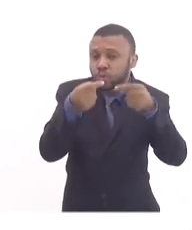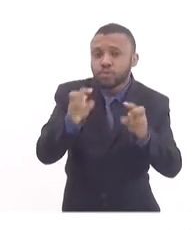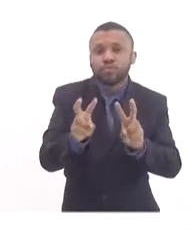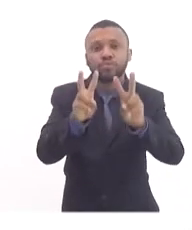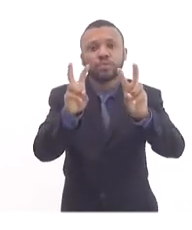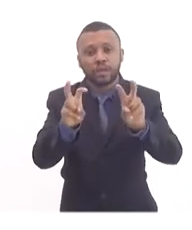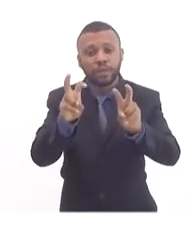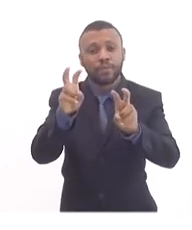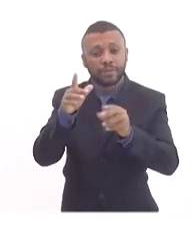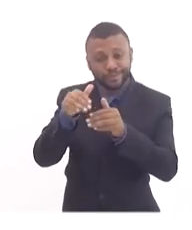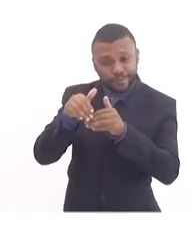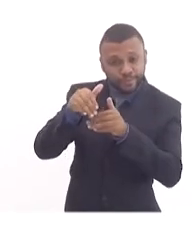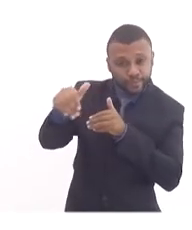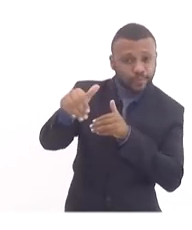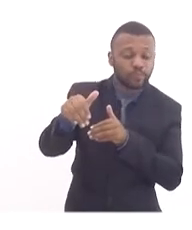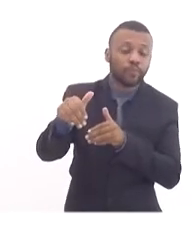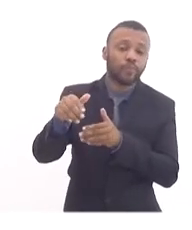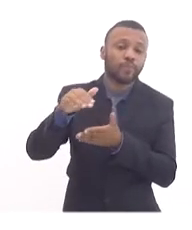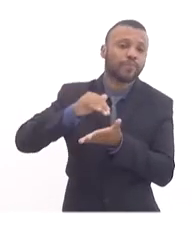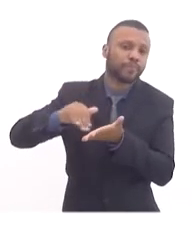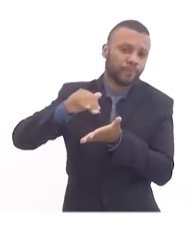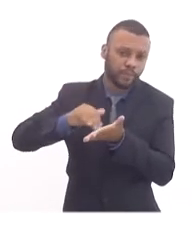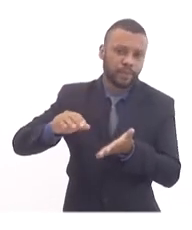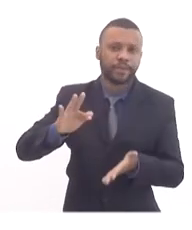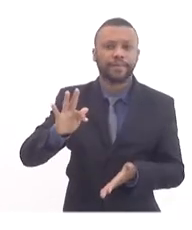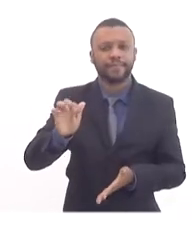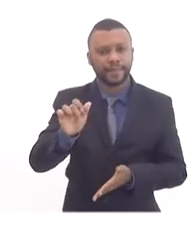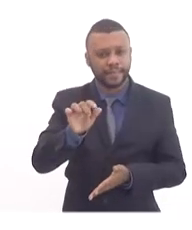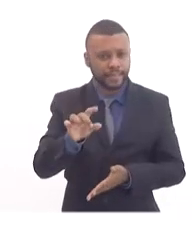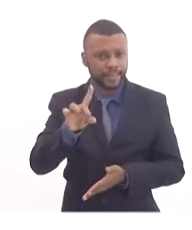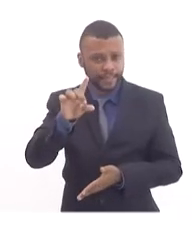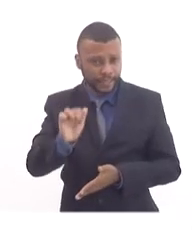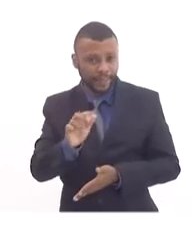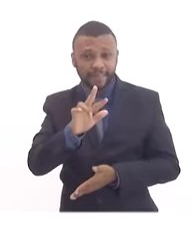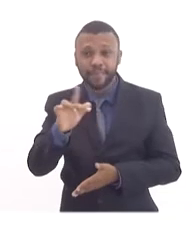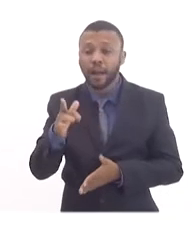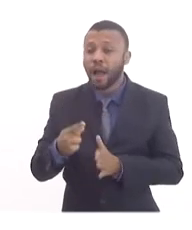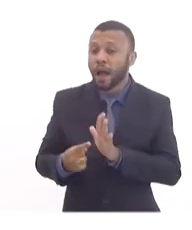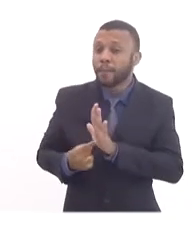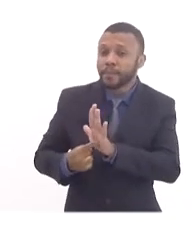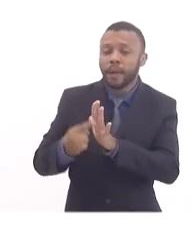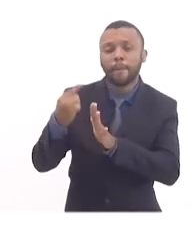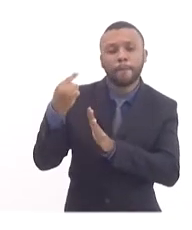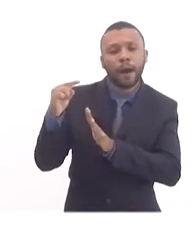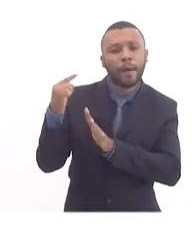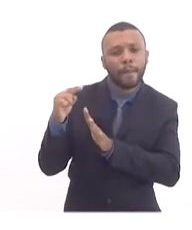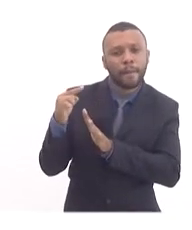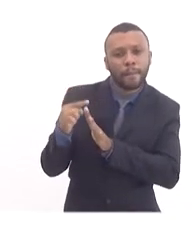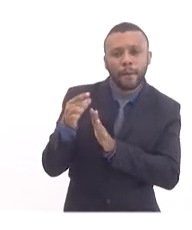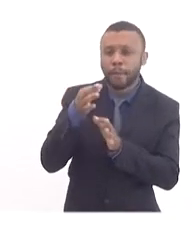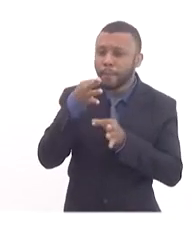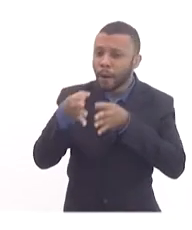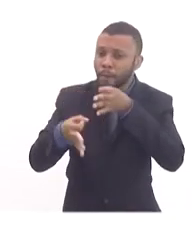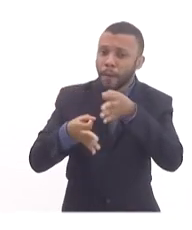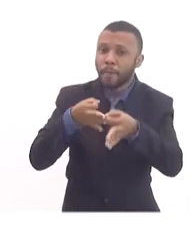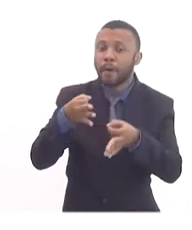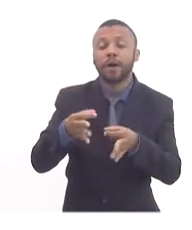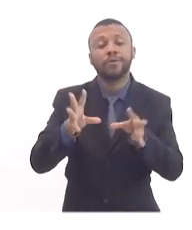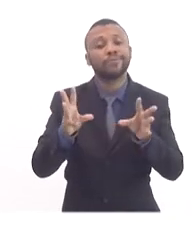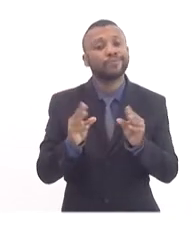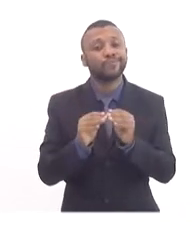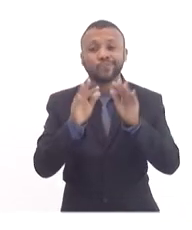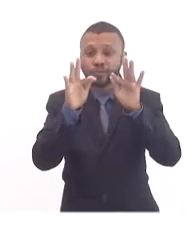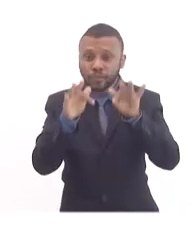Secretaria de Fazenda vai né apresentar suas observações e o final disse Talvez